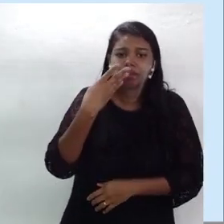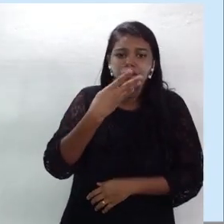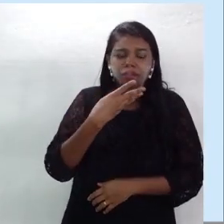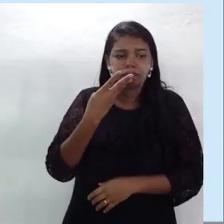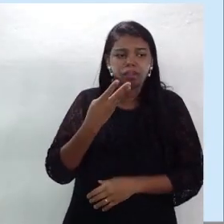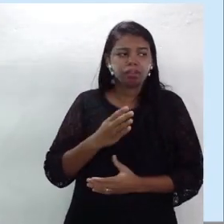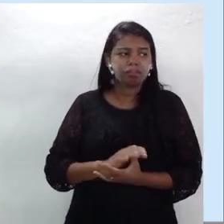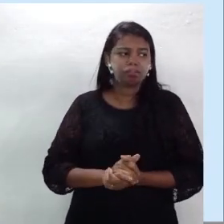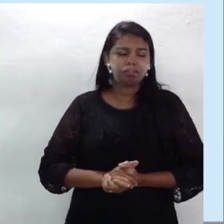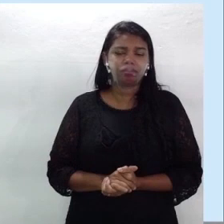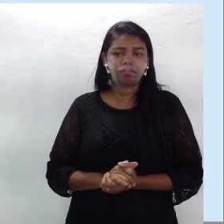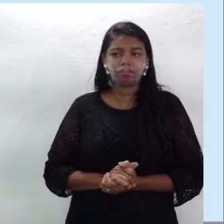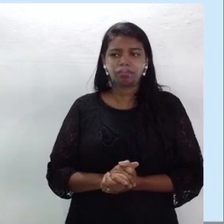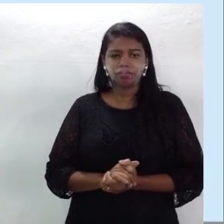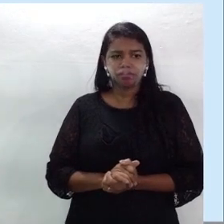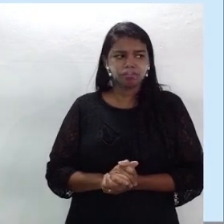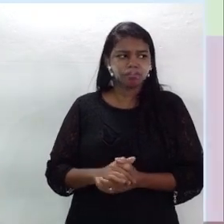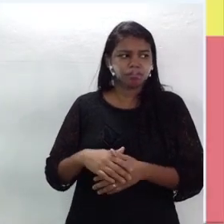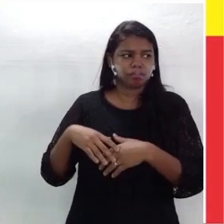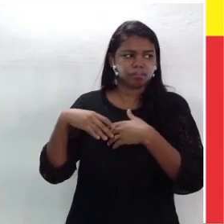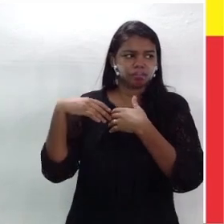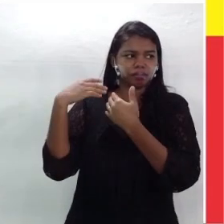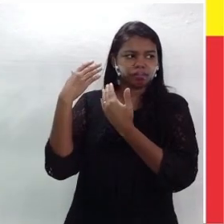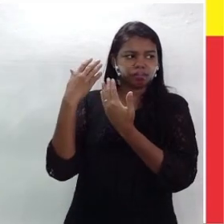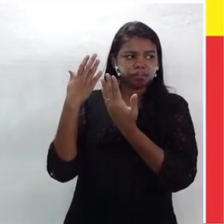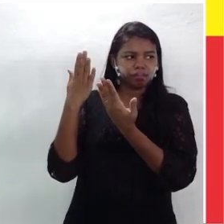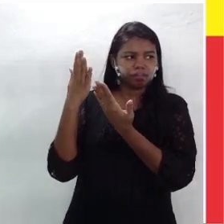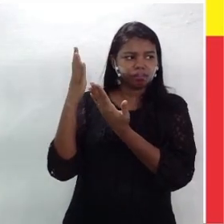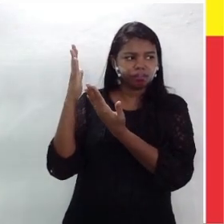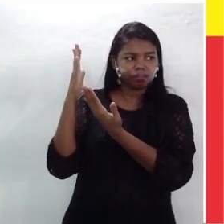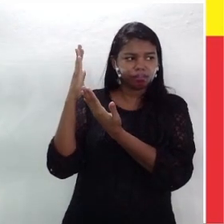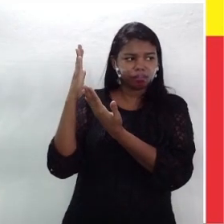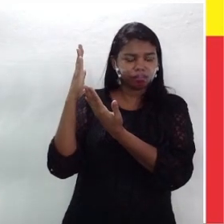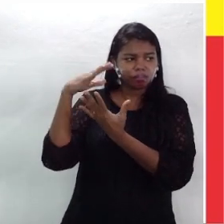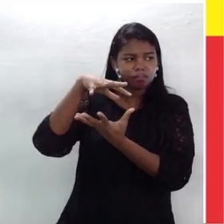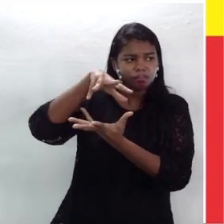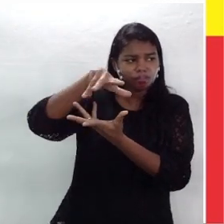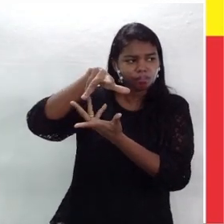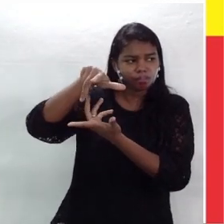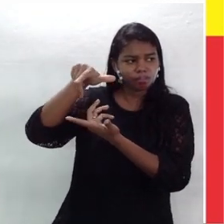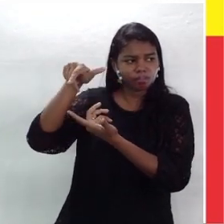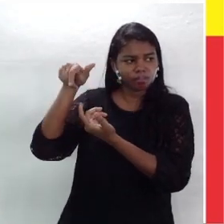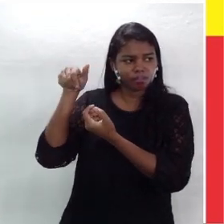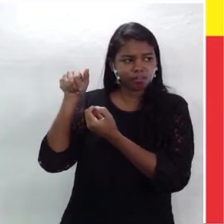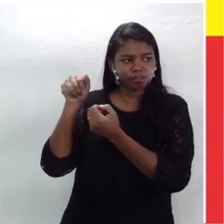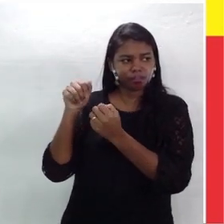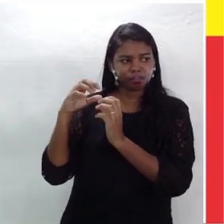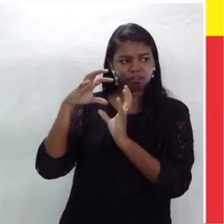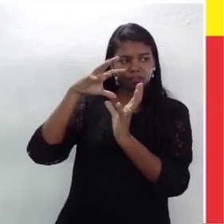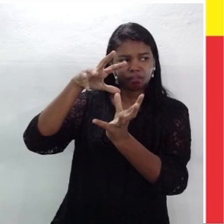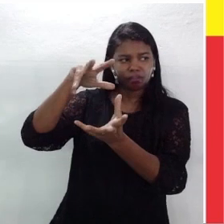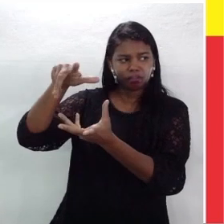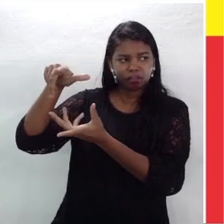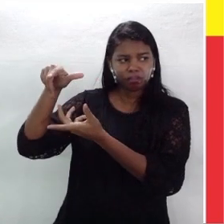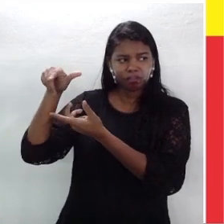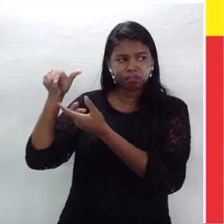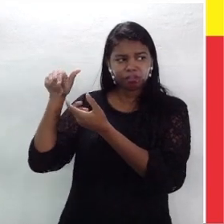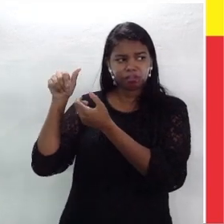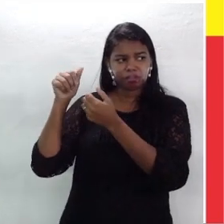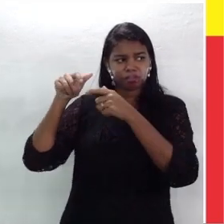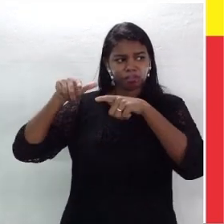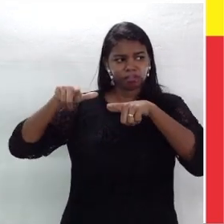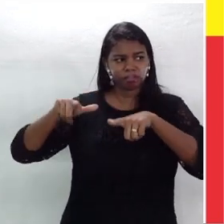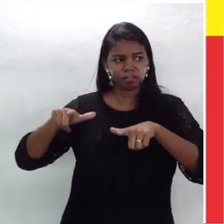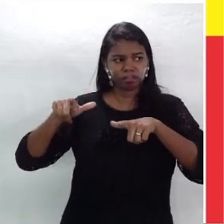coloca. E temos aqui o nosso planeta Terra. Então, o próprio planeta, ele também ocupa um lugar